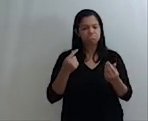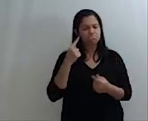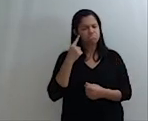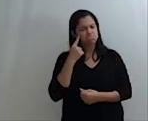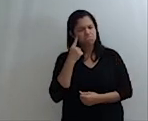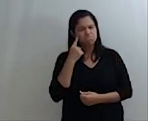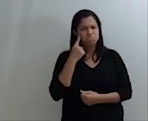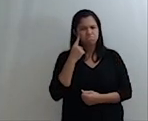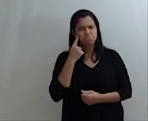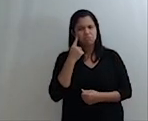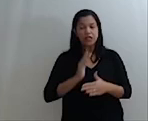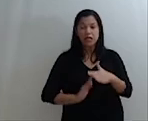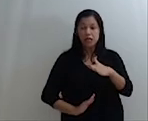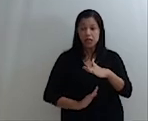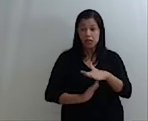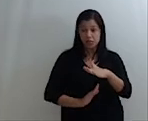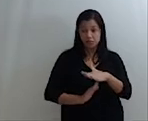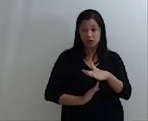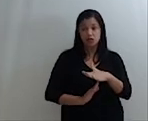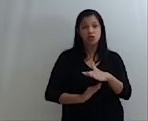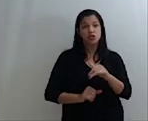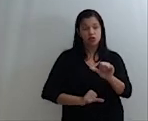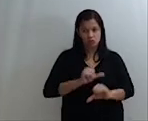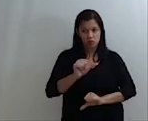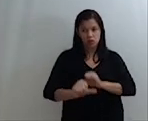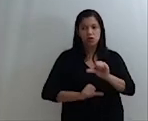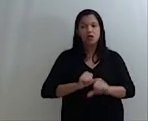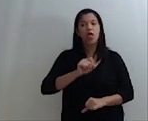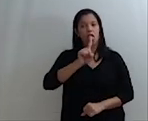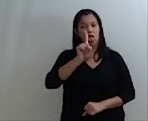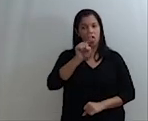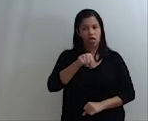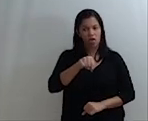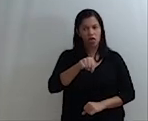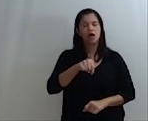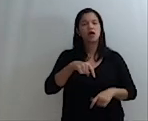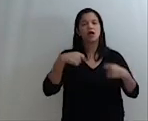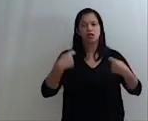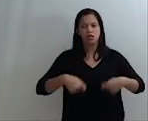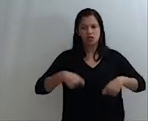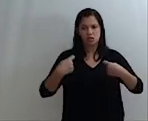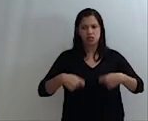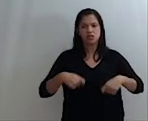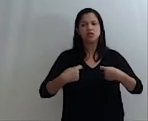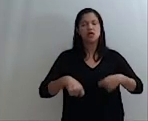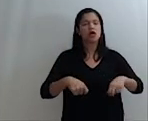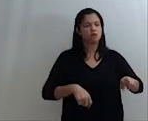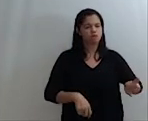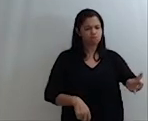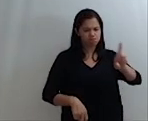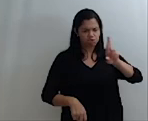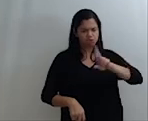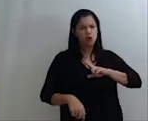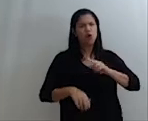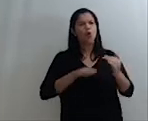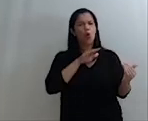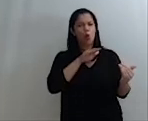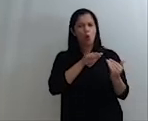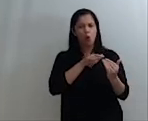mudança que é necessária assim eu concordo no resultado com o ministro esqui concordo